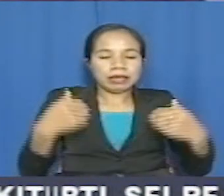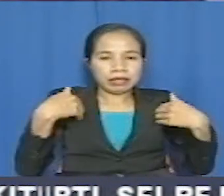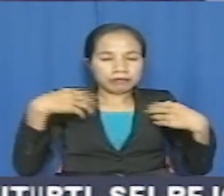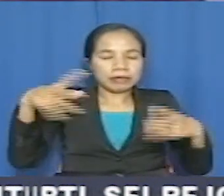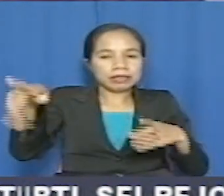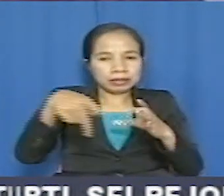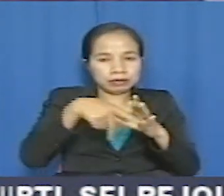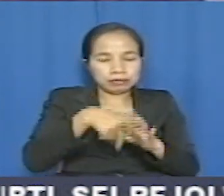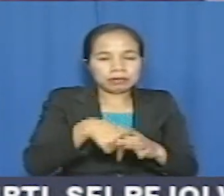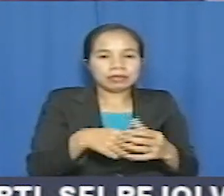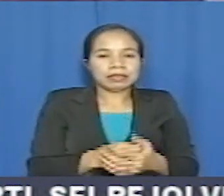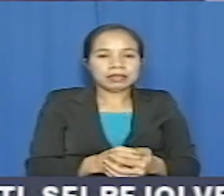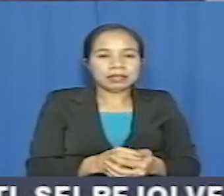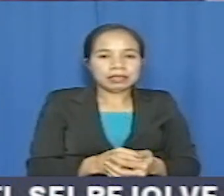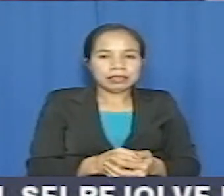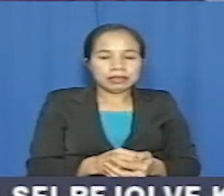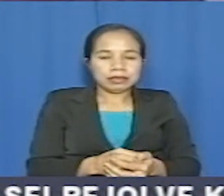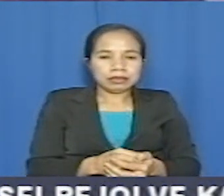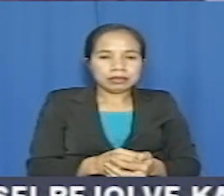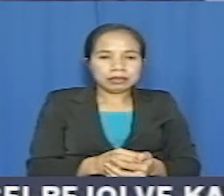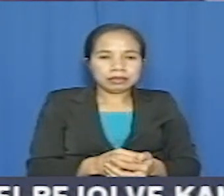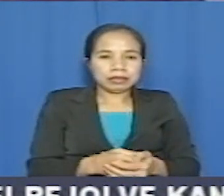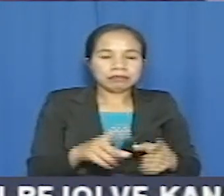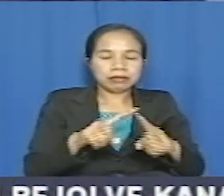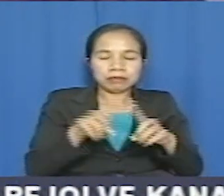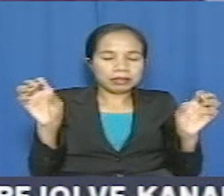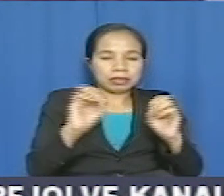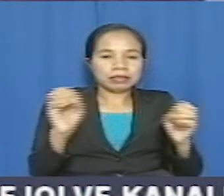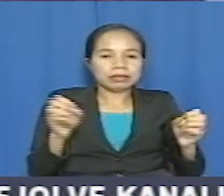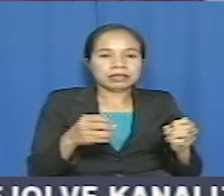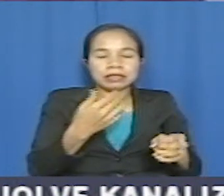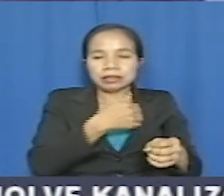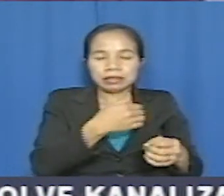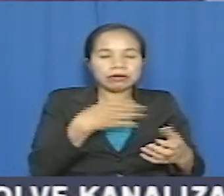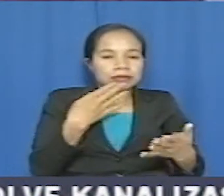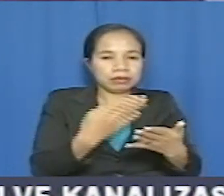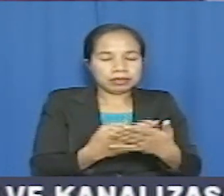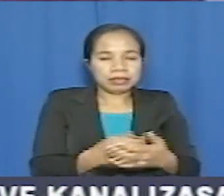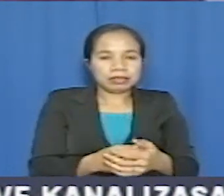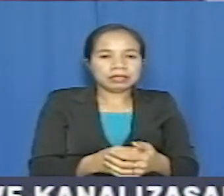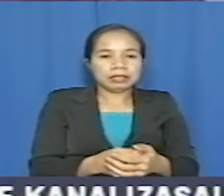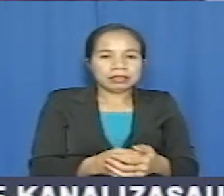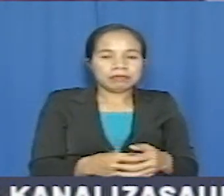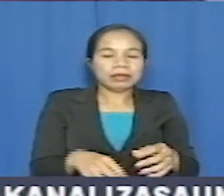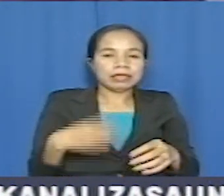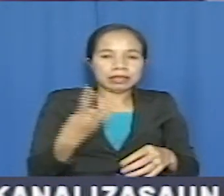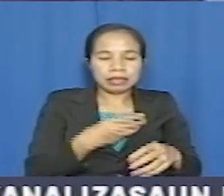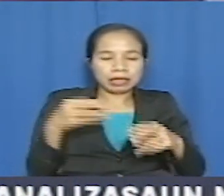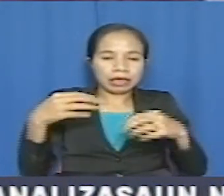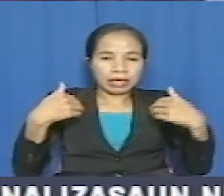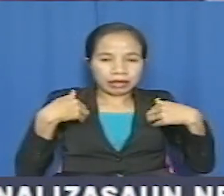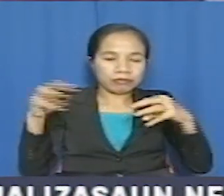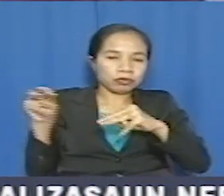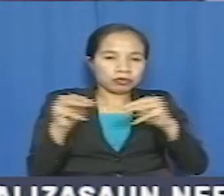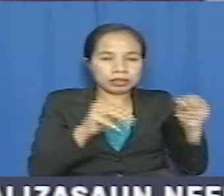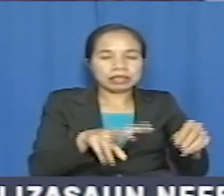participantes, né? E tem a comunidade que participa, mas bem lá, máximo. É tempo, não? Pronto, e tem a mudança da rua, né? Da rua, cada lá,